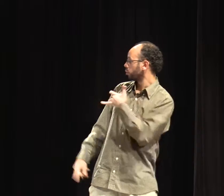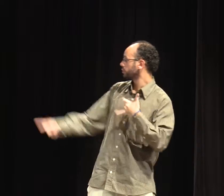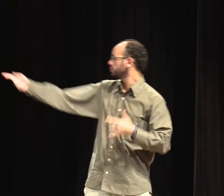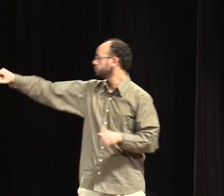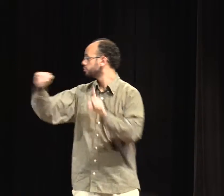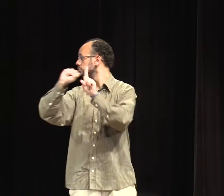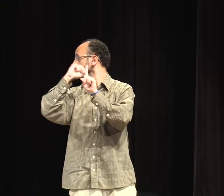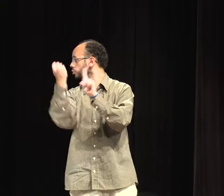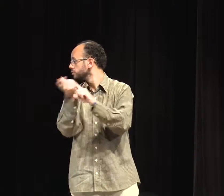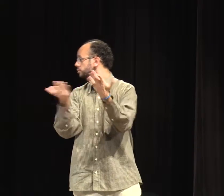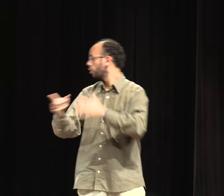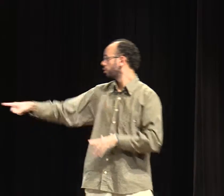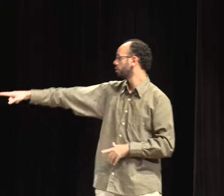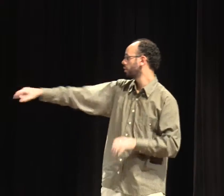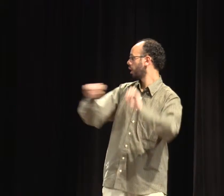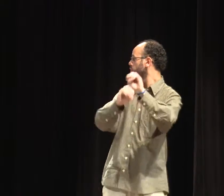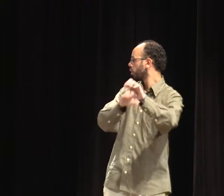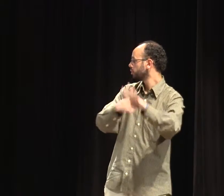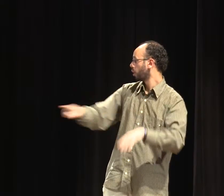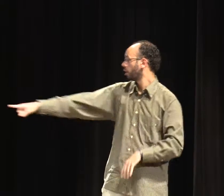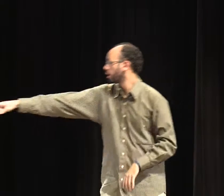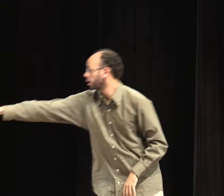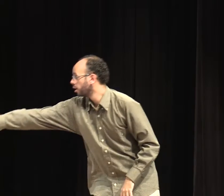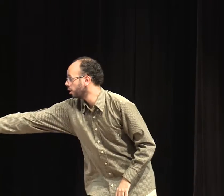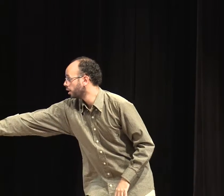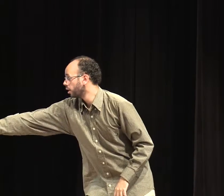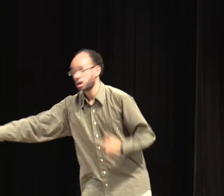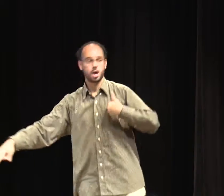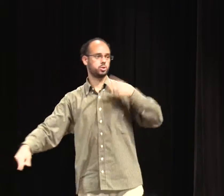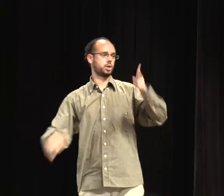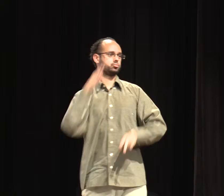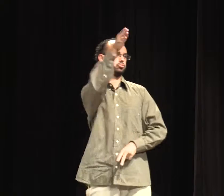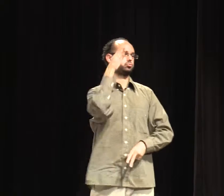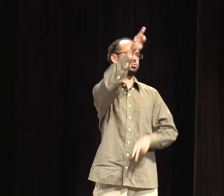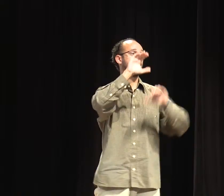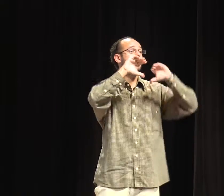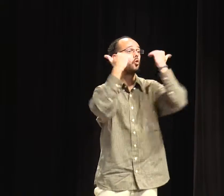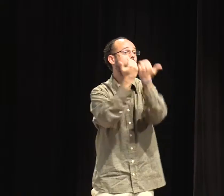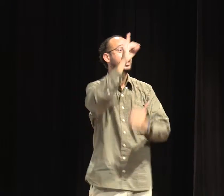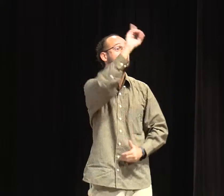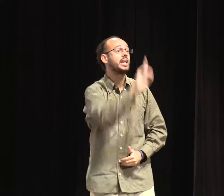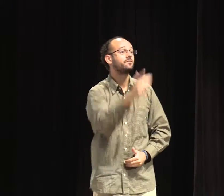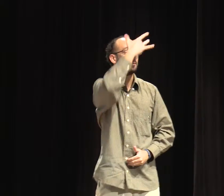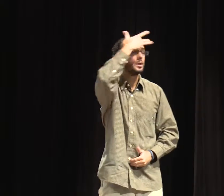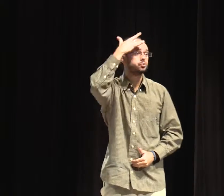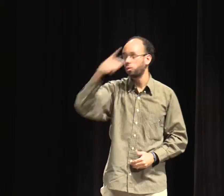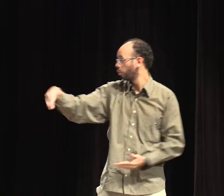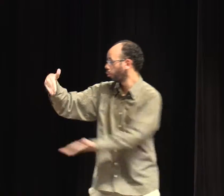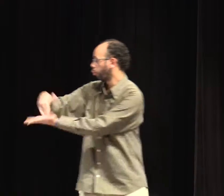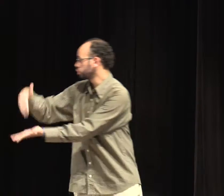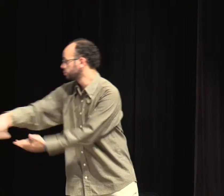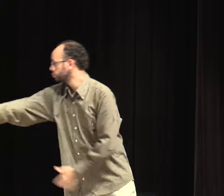Conferência de Jovens, abordando a saúde, as questões sociais, o ensino, educação.